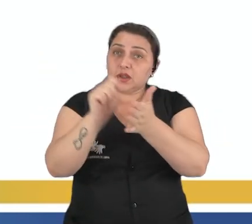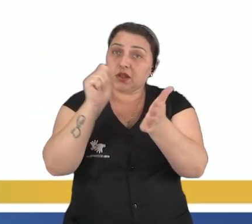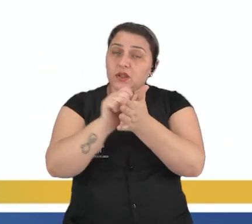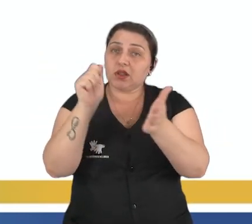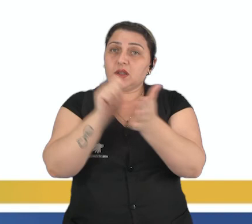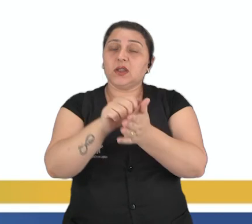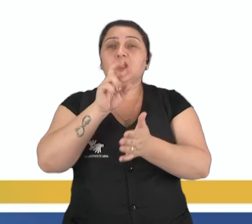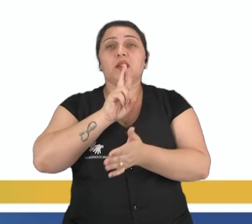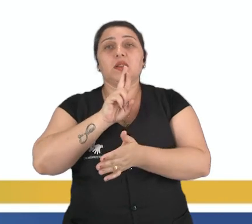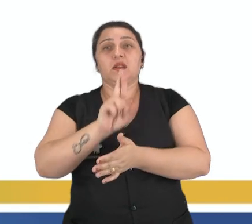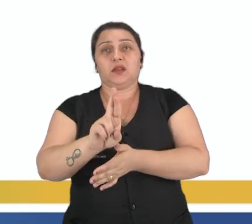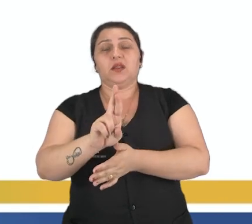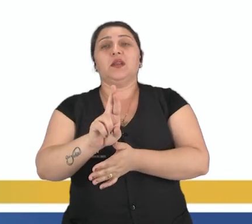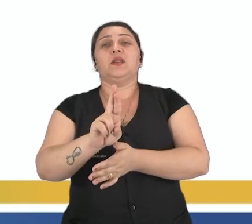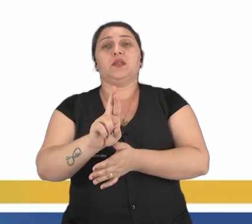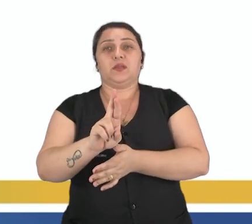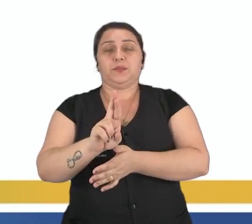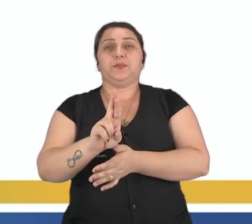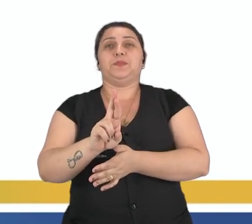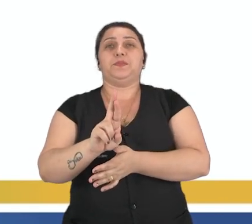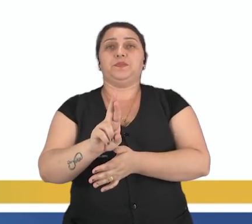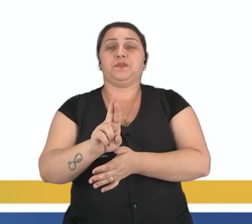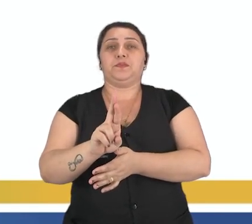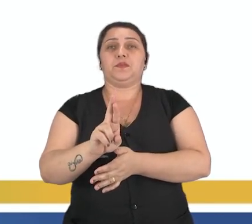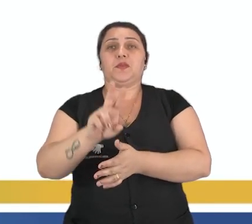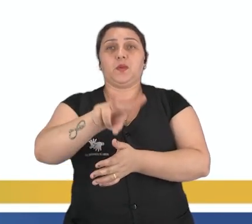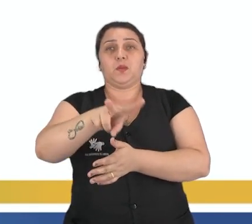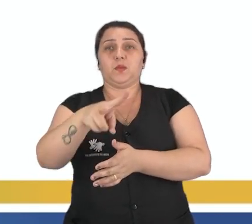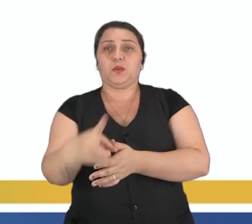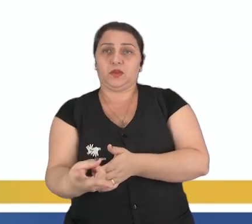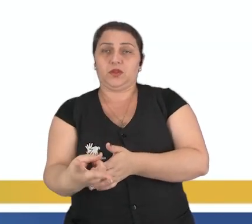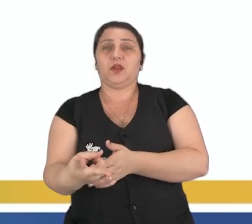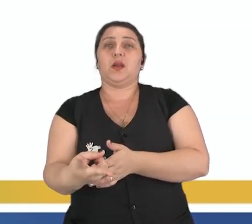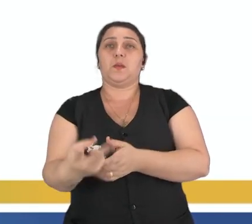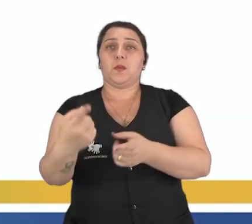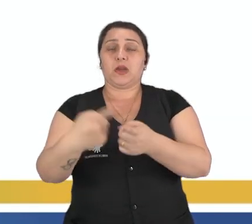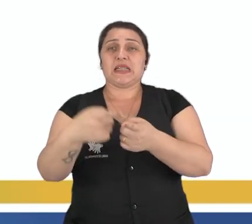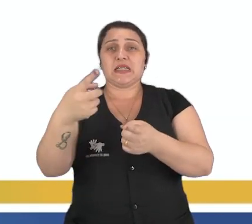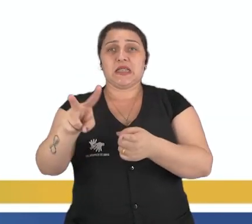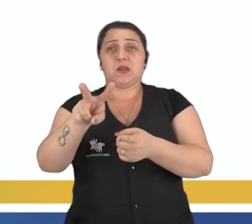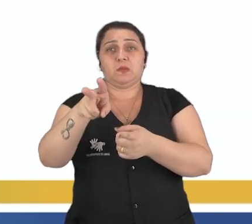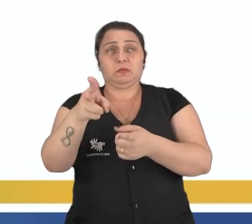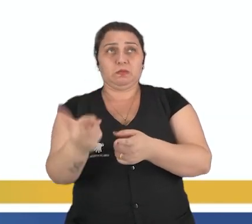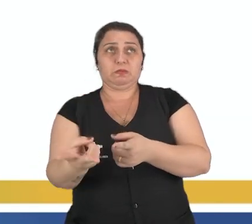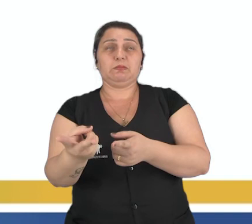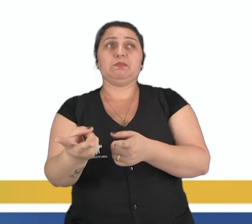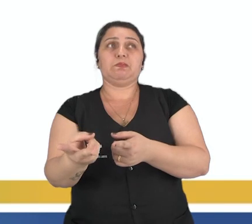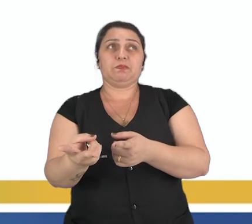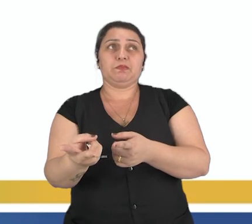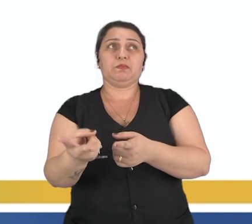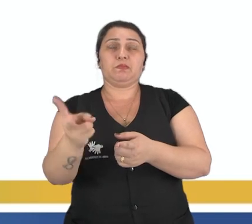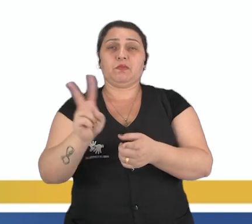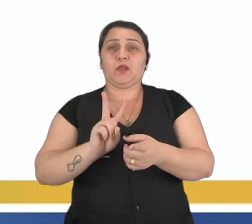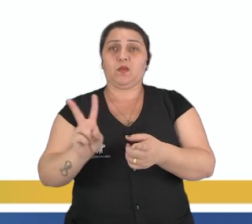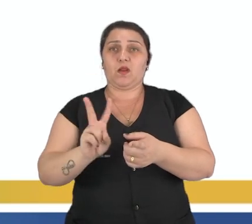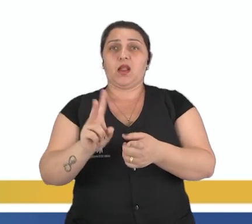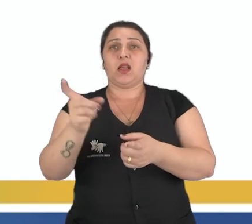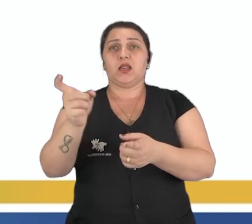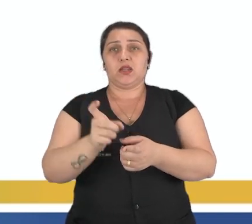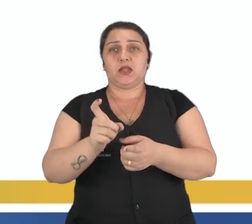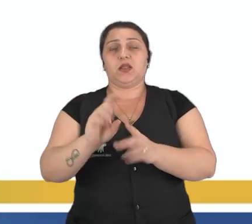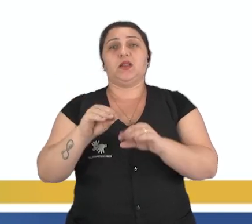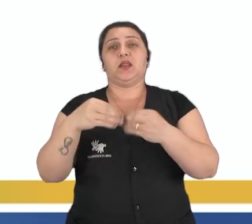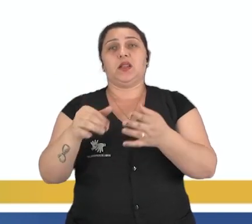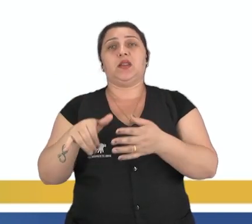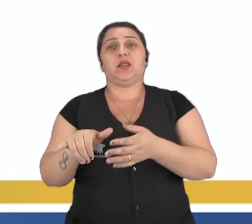a solução, o par ordenado, não inverter a posição, tá? Porque se você inverte a posição, o valor que era para x, você dá o valor